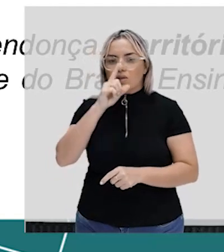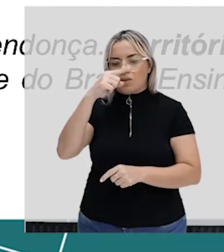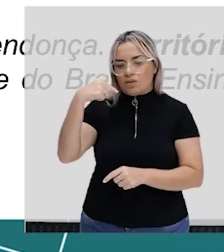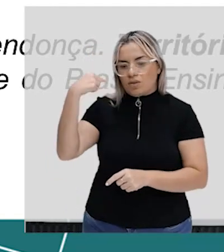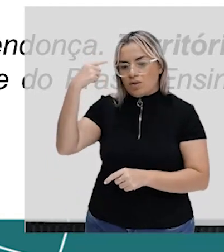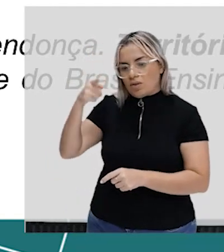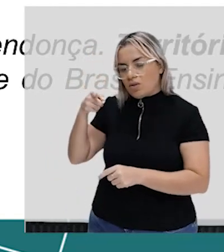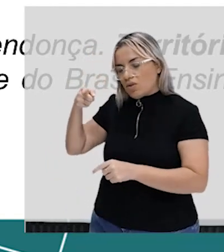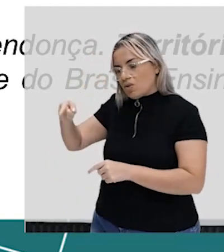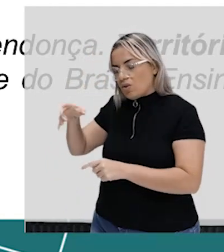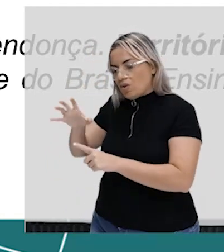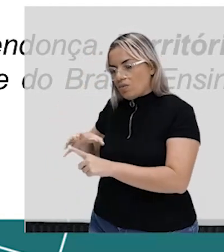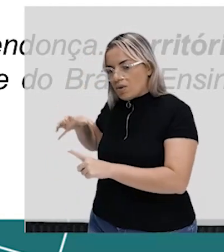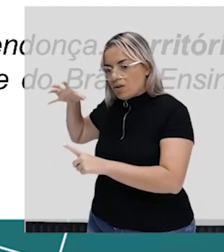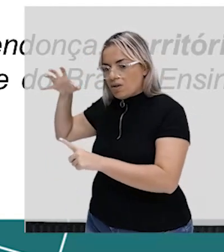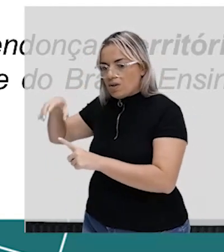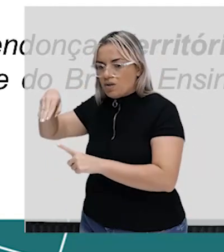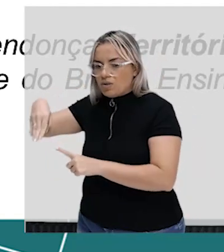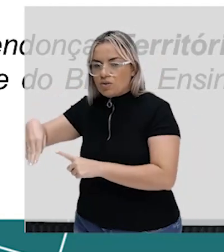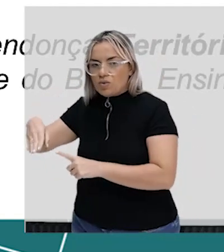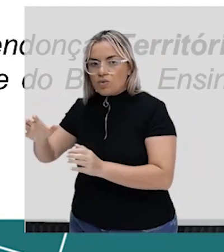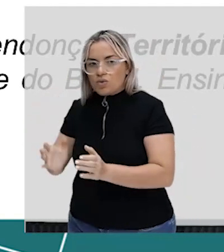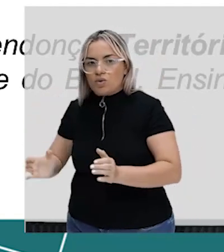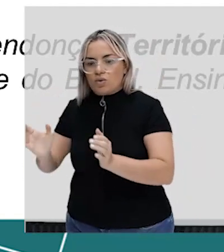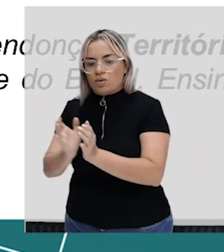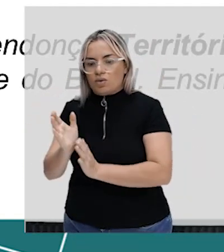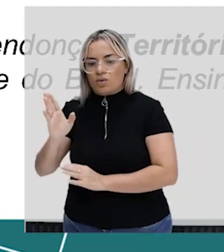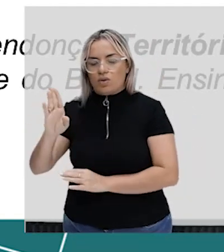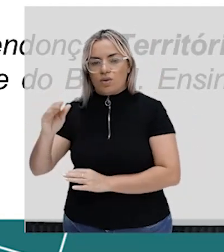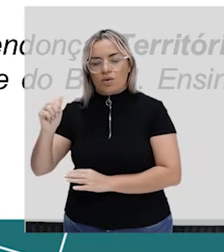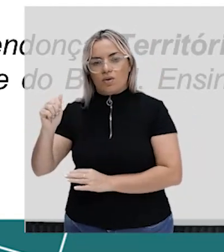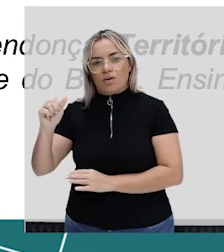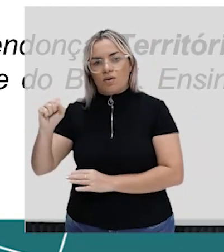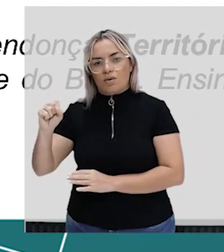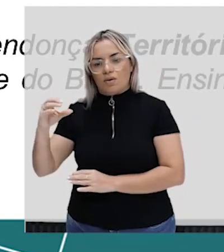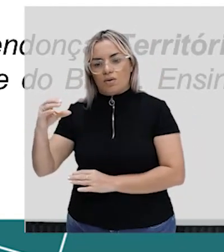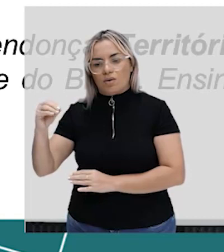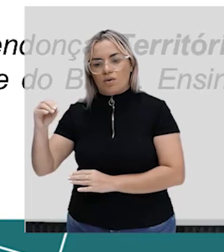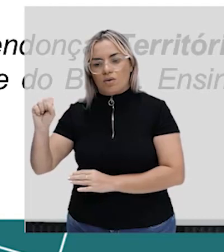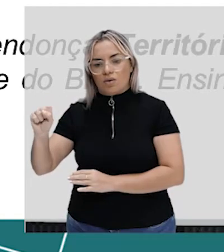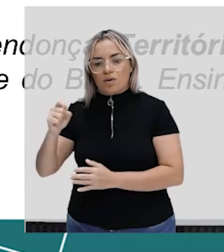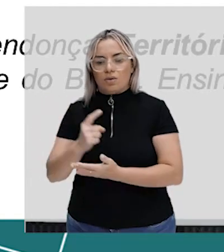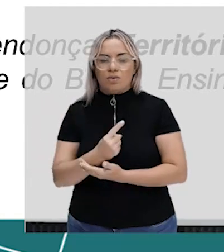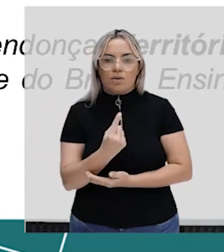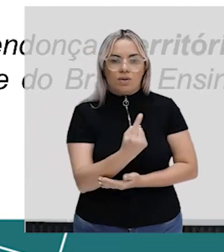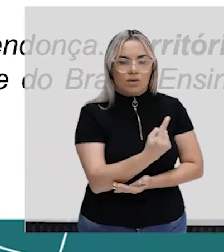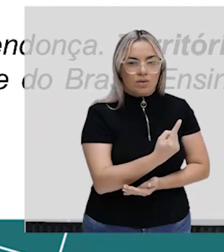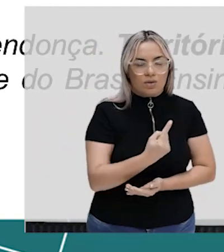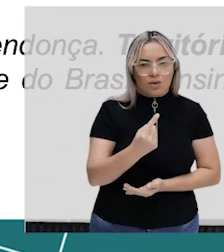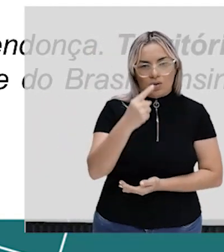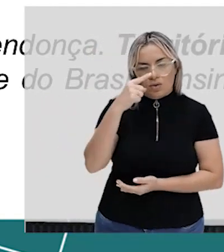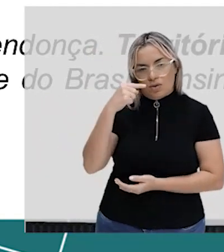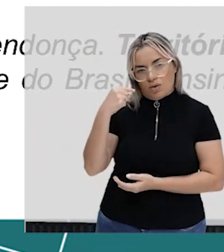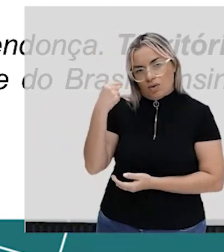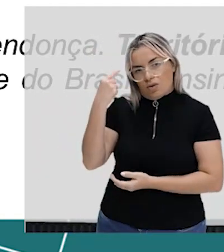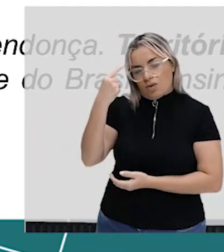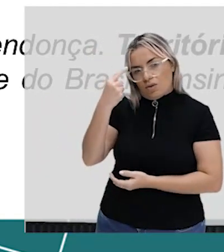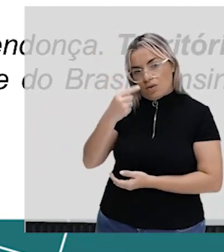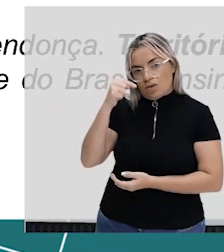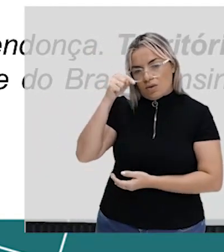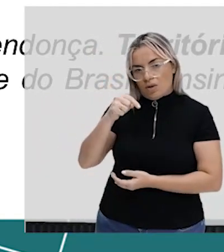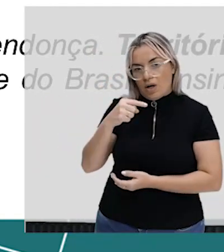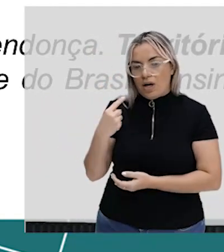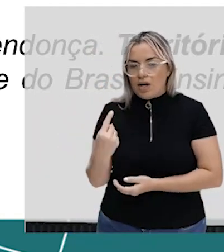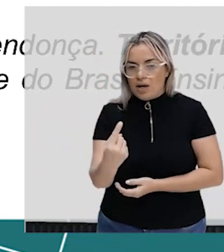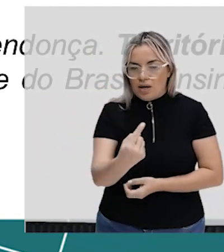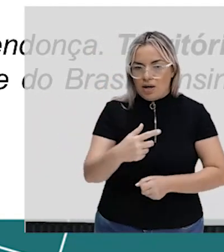gente vai perceber a sua formação, olha o país de fora, a Espanha é única, mas dentro do território espanhol existem etnias com traços individuais